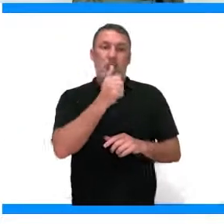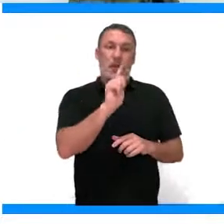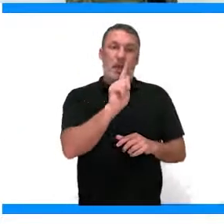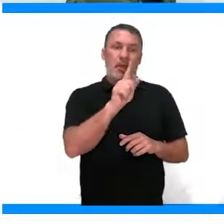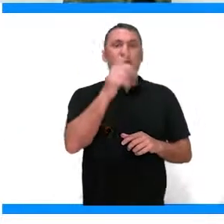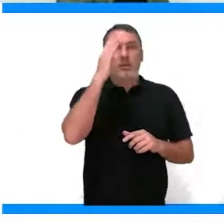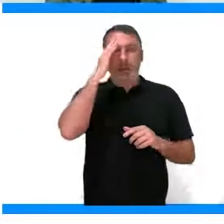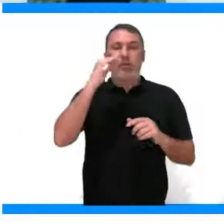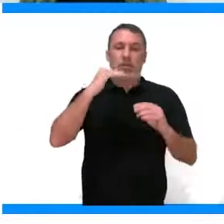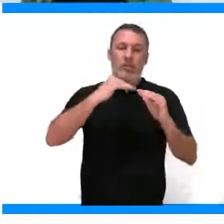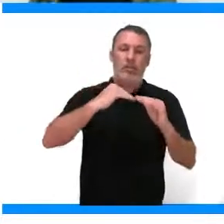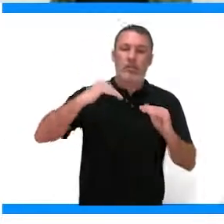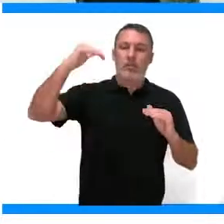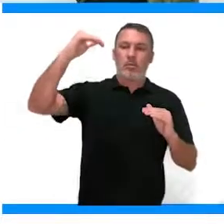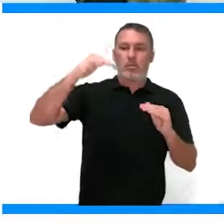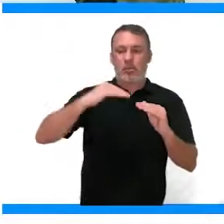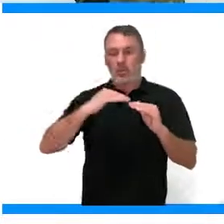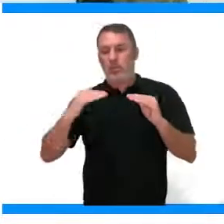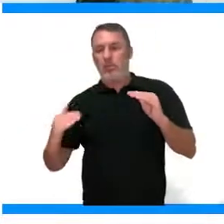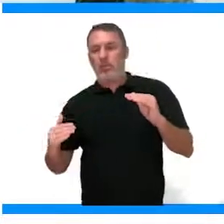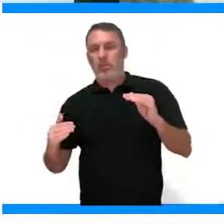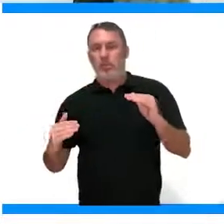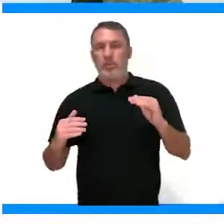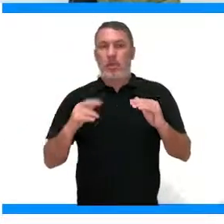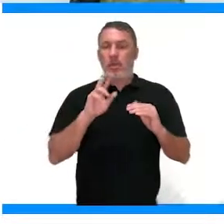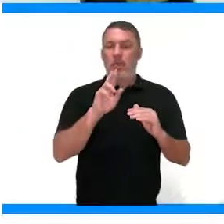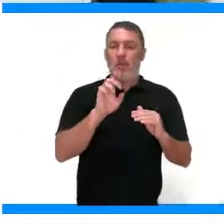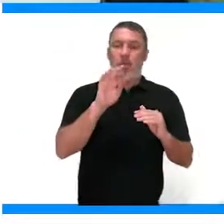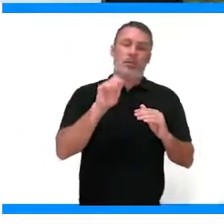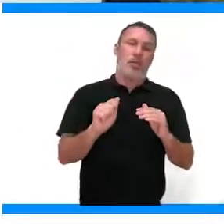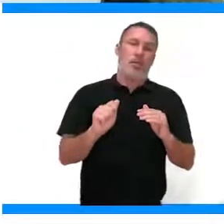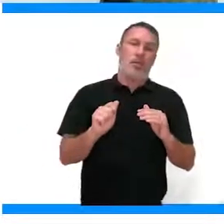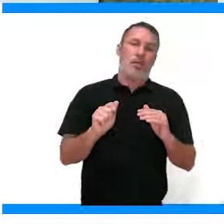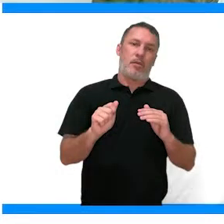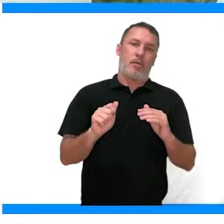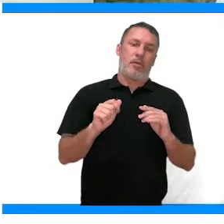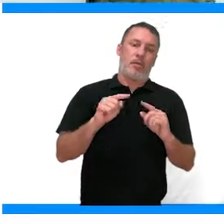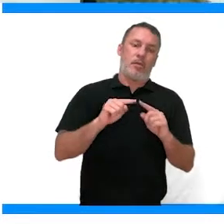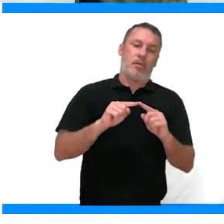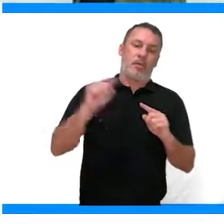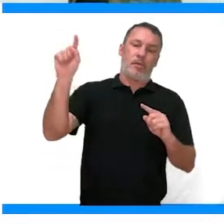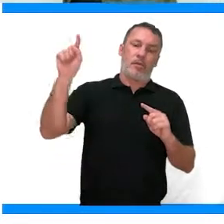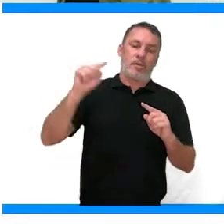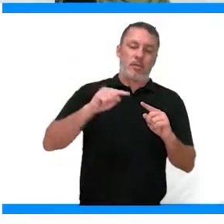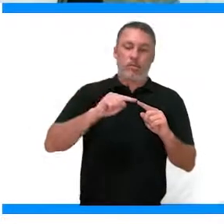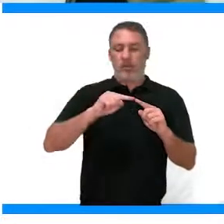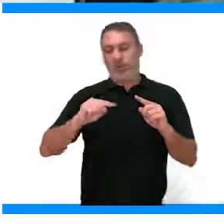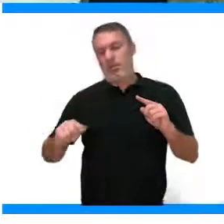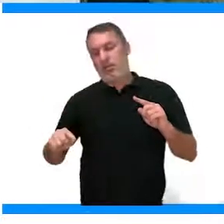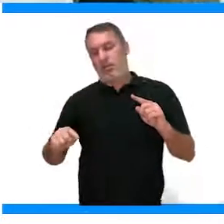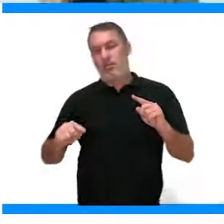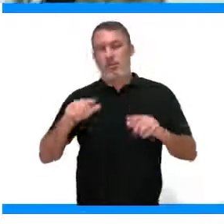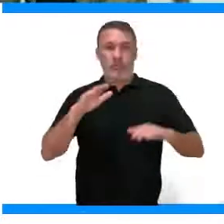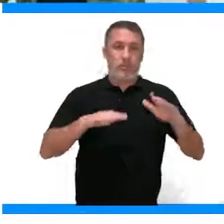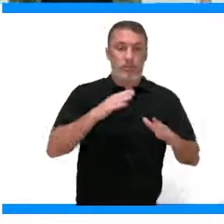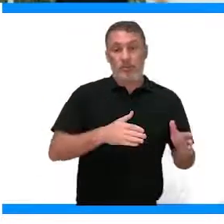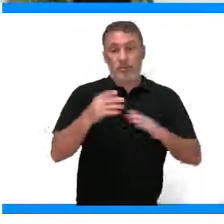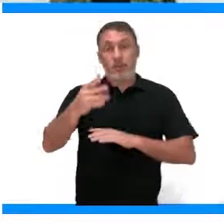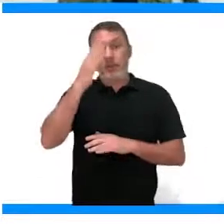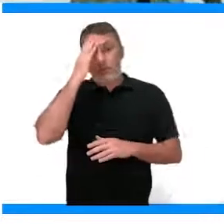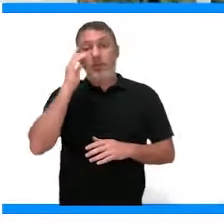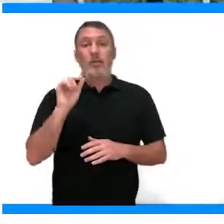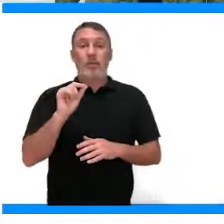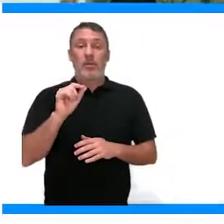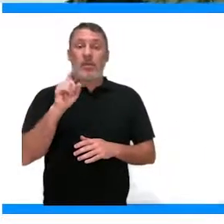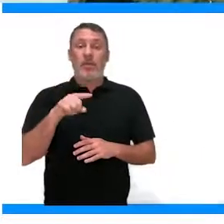uma reta. Ela pode ser uma reta crescente, pode ser uma reta decrescente. Crescente está subindo, decrescente está caindo. Você